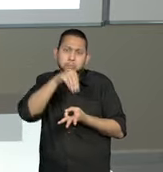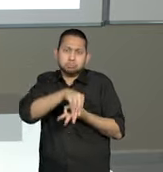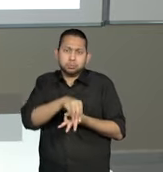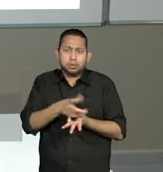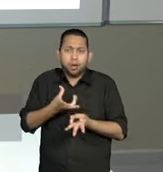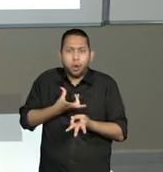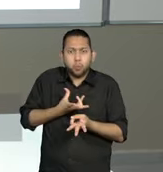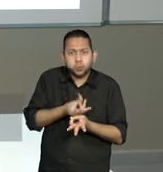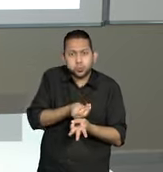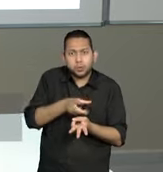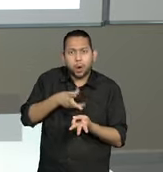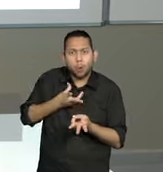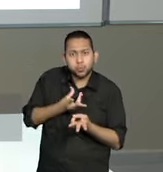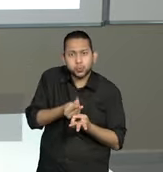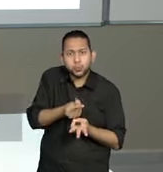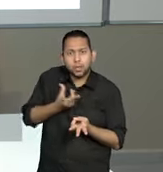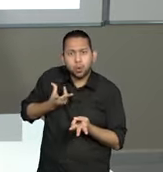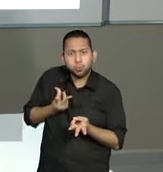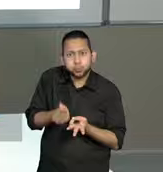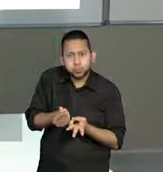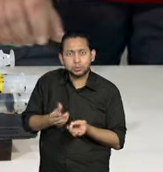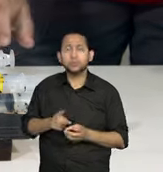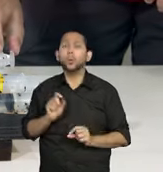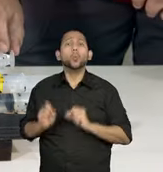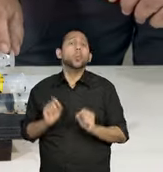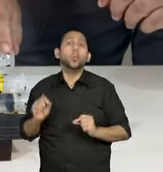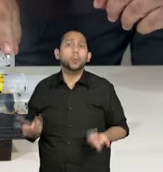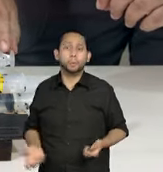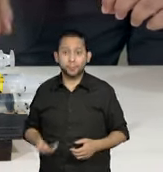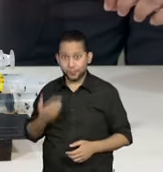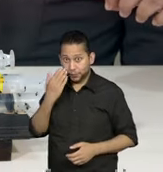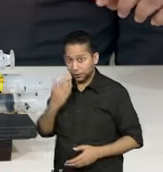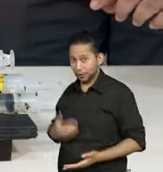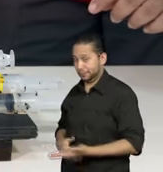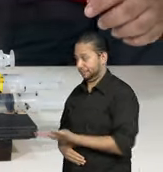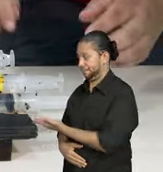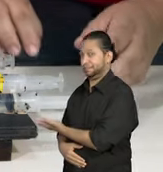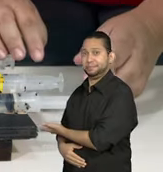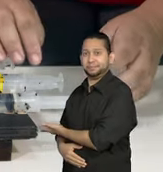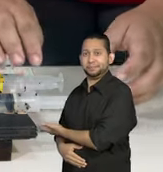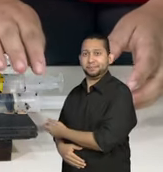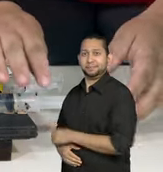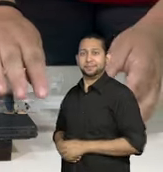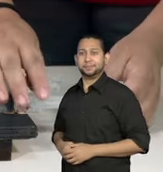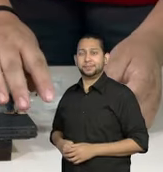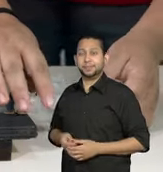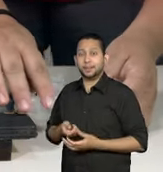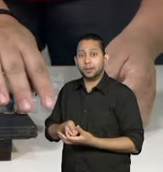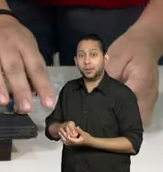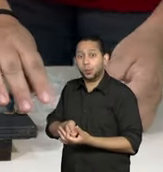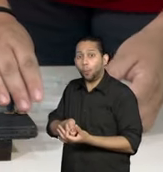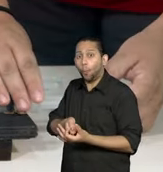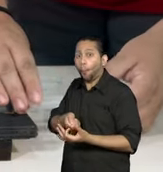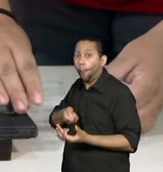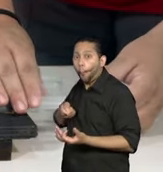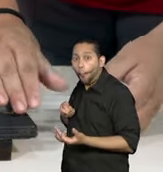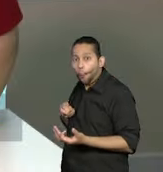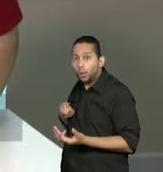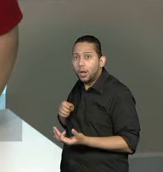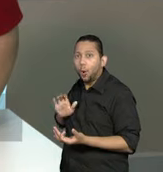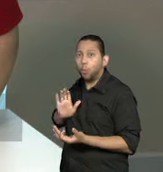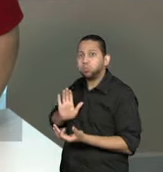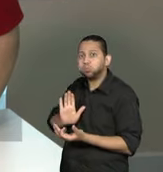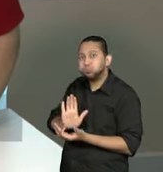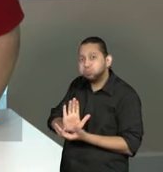água, tá? Então, o que acontece? Conforme a gente distende assim, essa